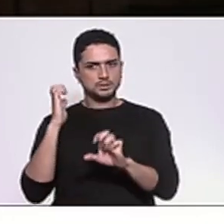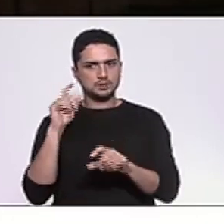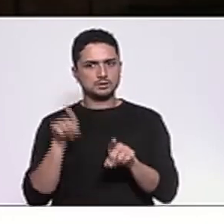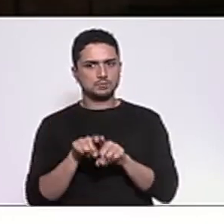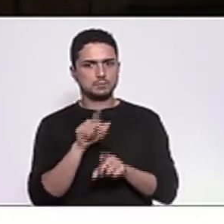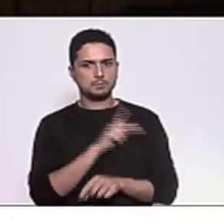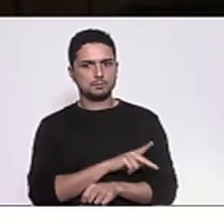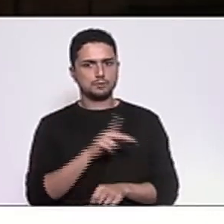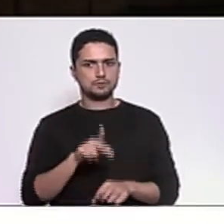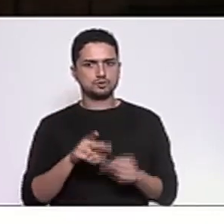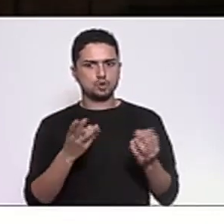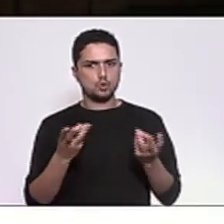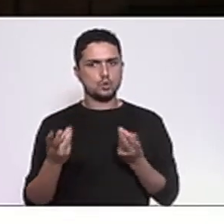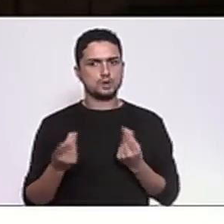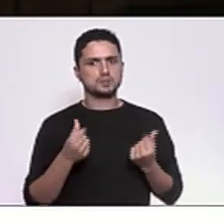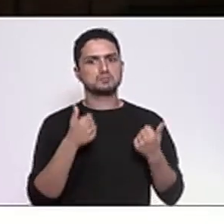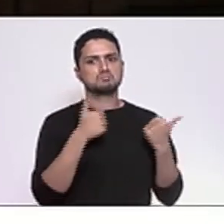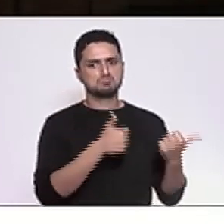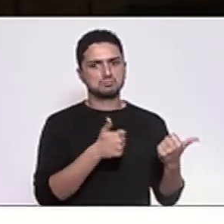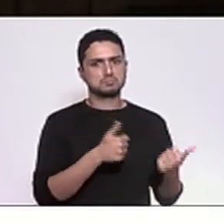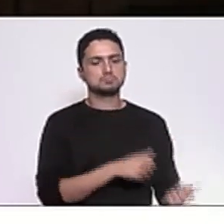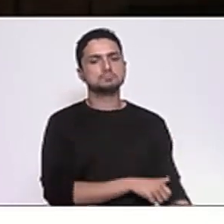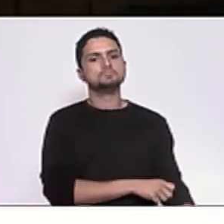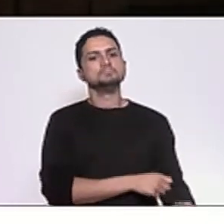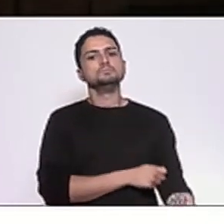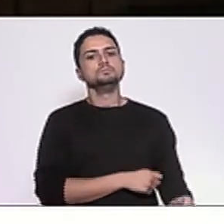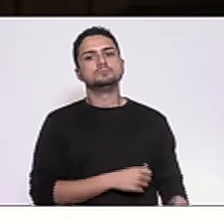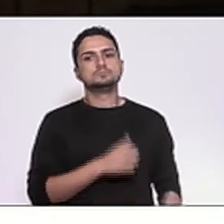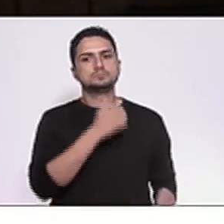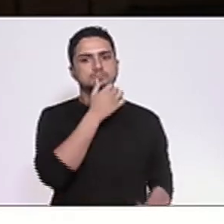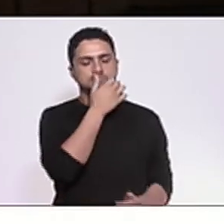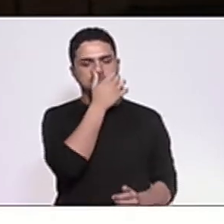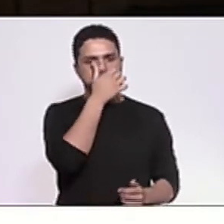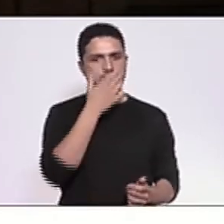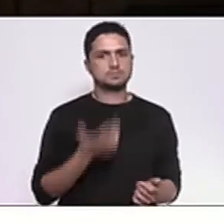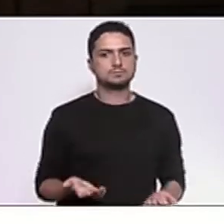professores qualificados, você